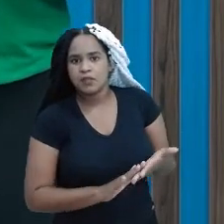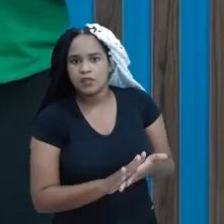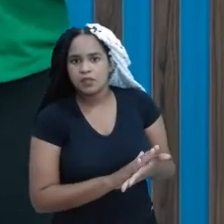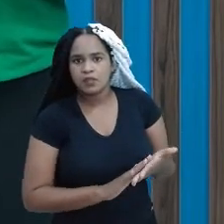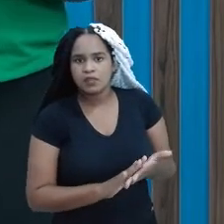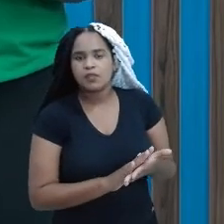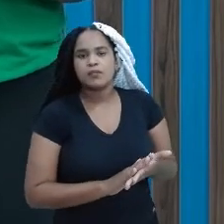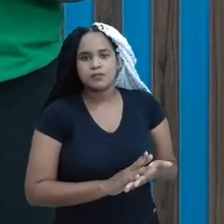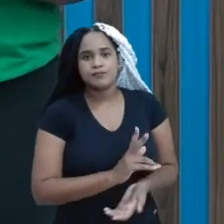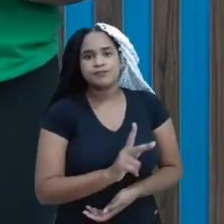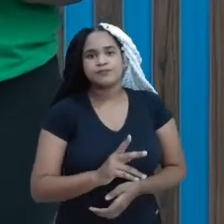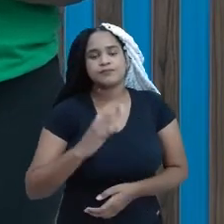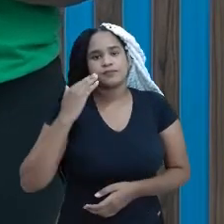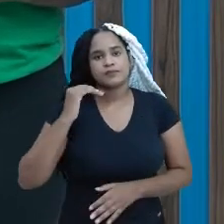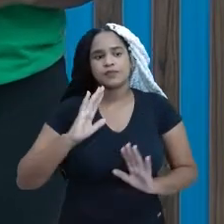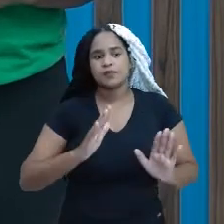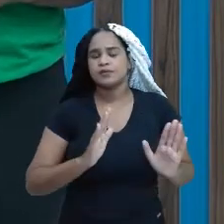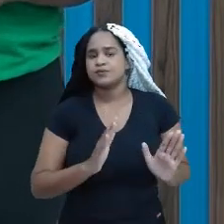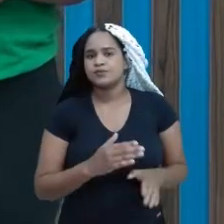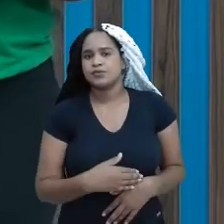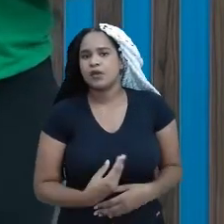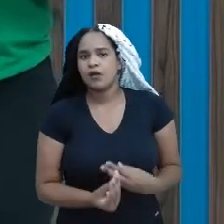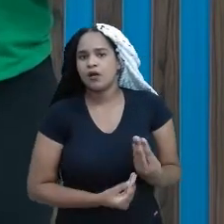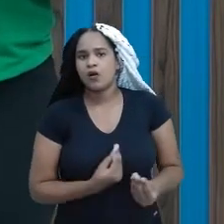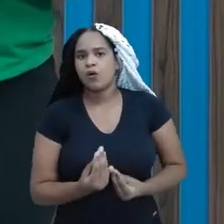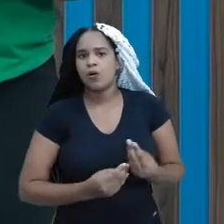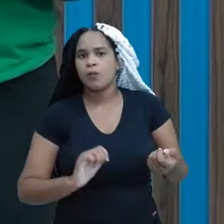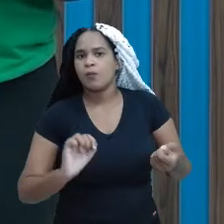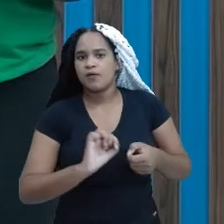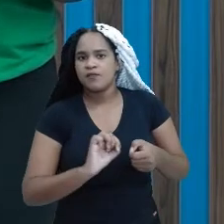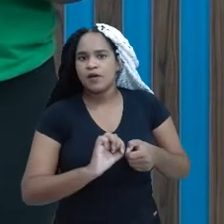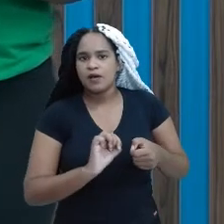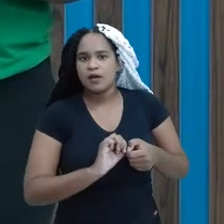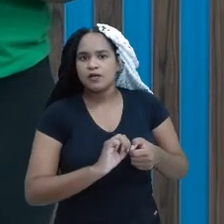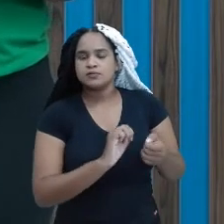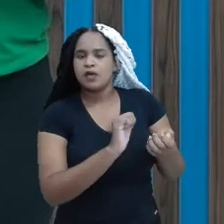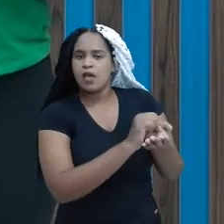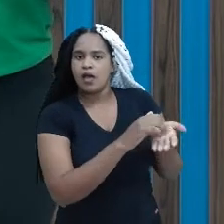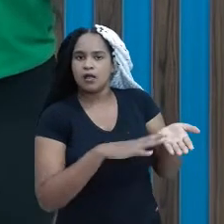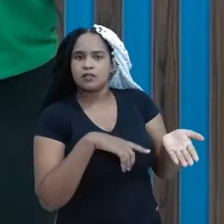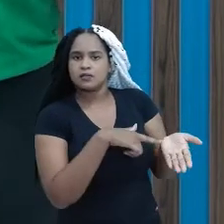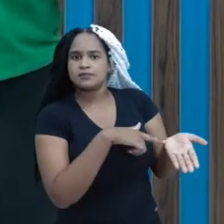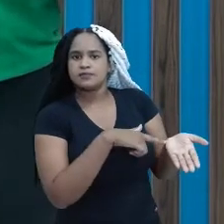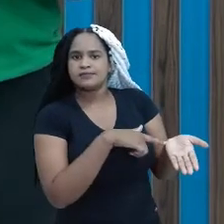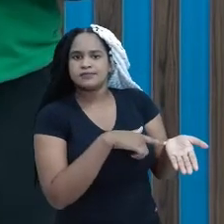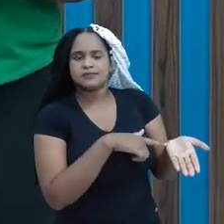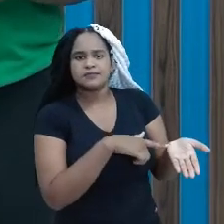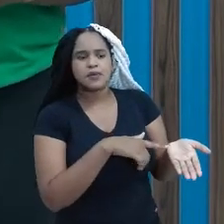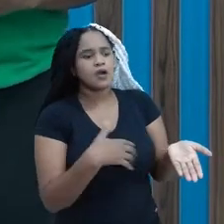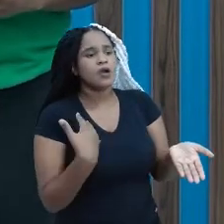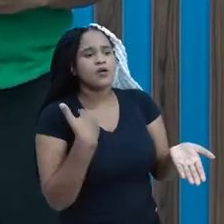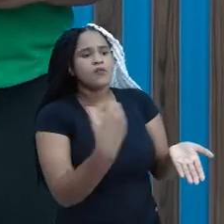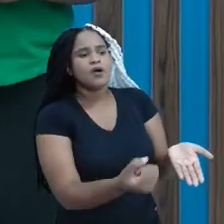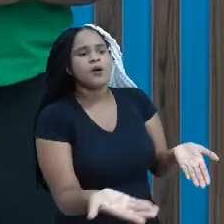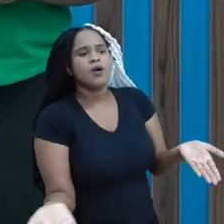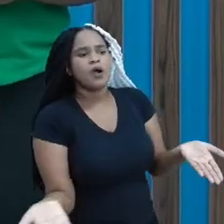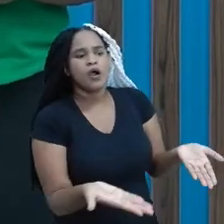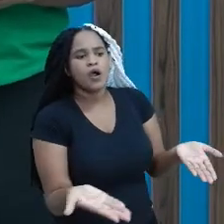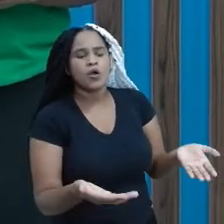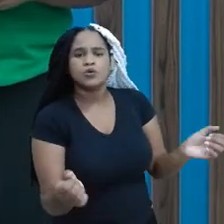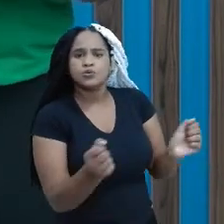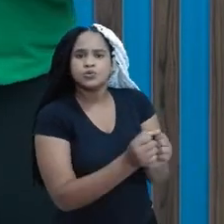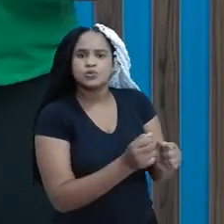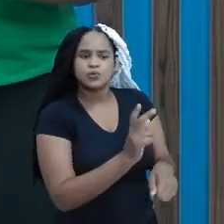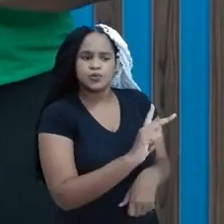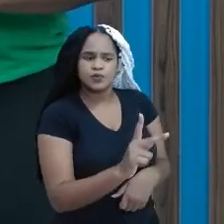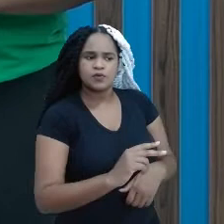professora sabe da possibilidade que ela tem de realizar a atividade, e diz, vamos agora fazer com a